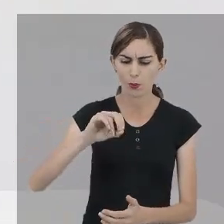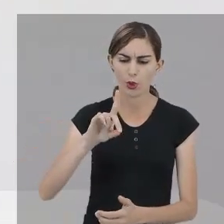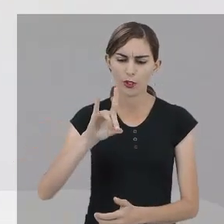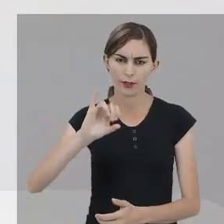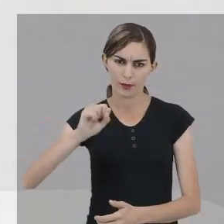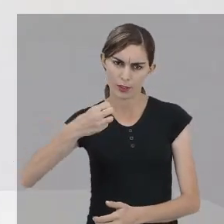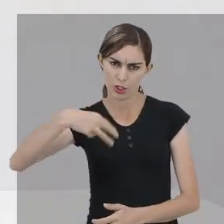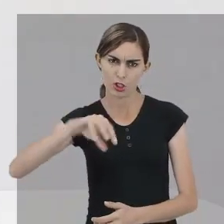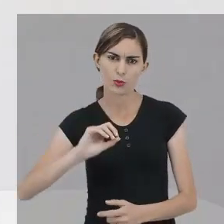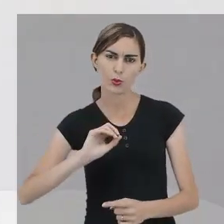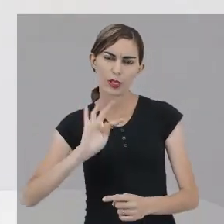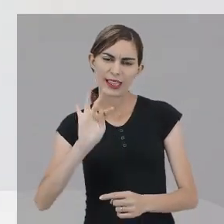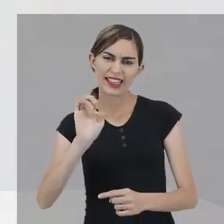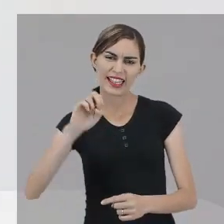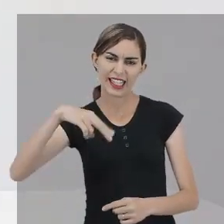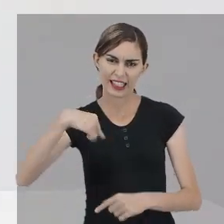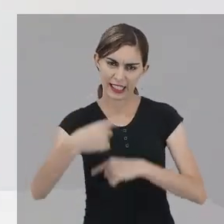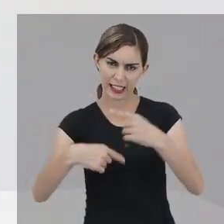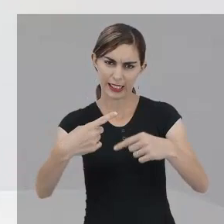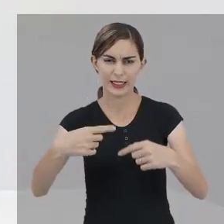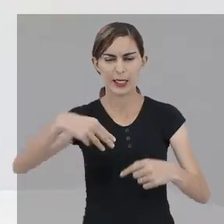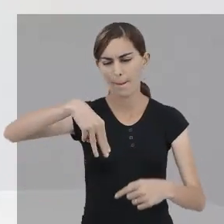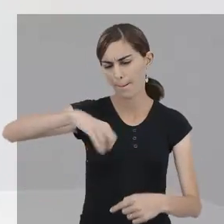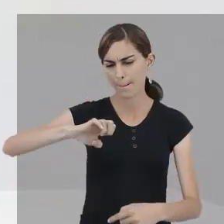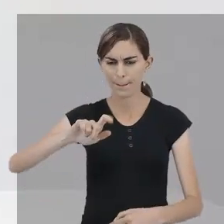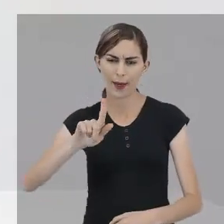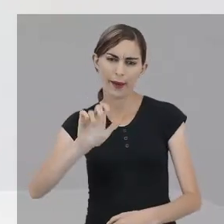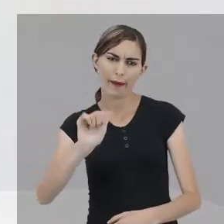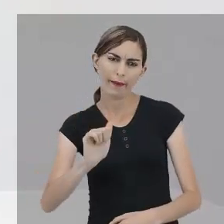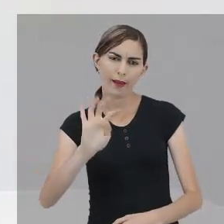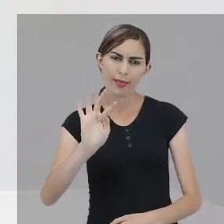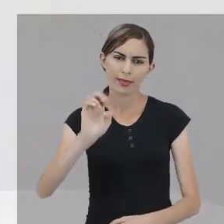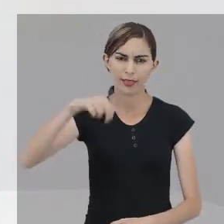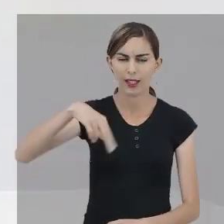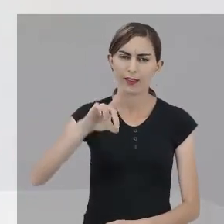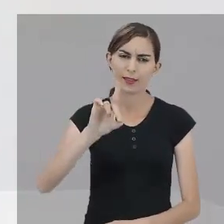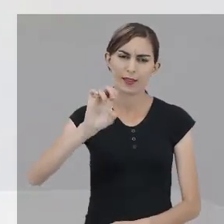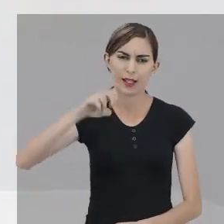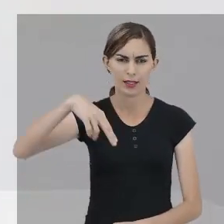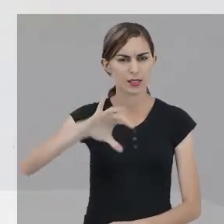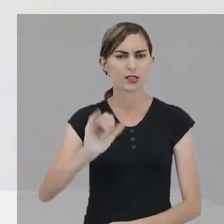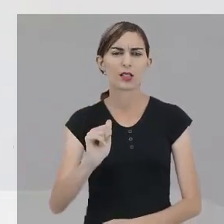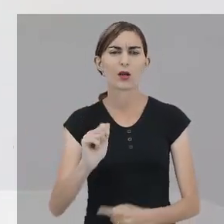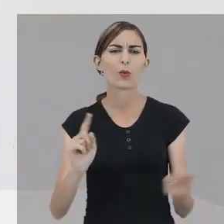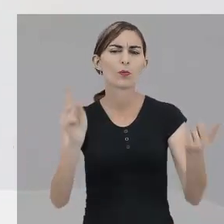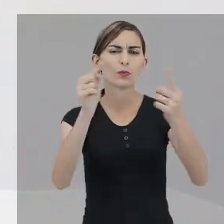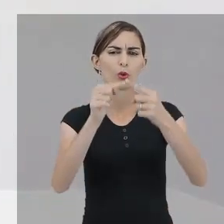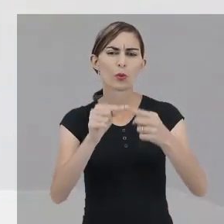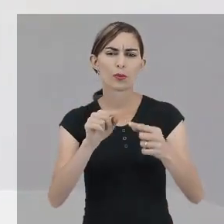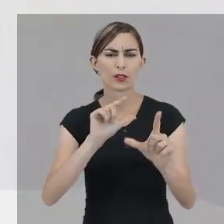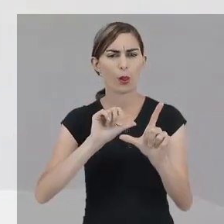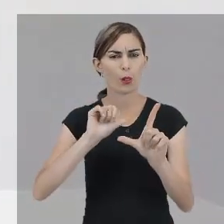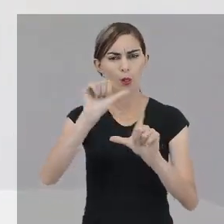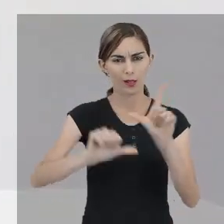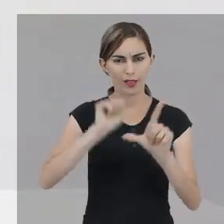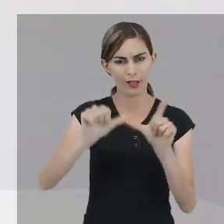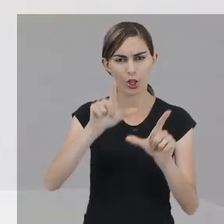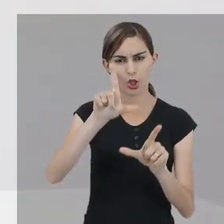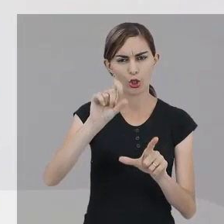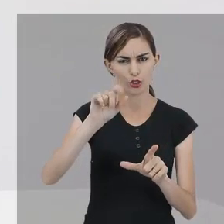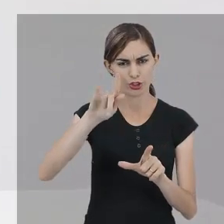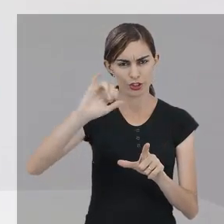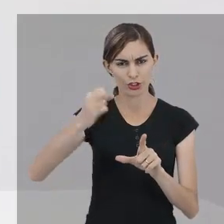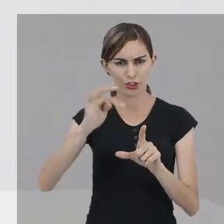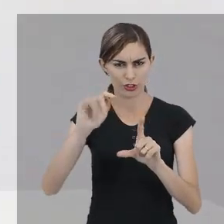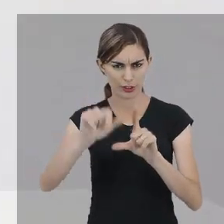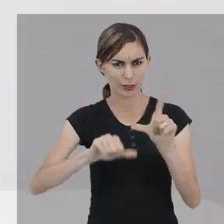modismo, tendência e mega tendência. Como é que isso interfere na logística? Que impactos isso pode